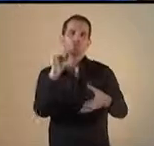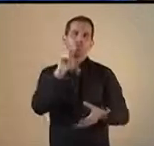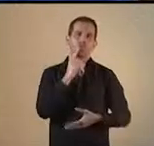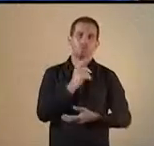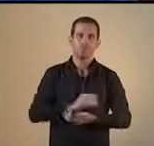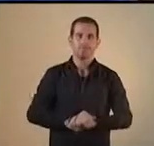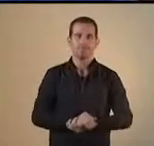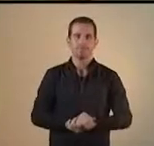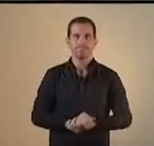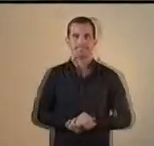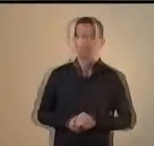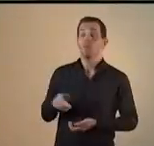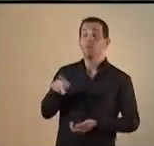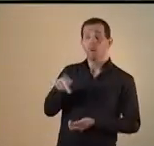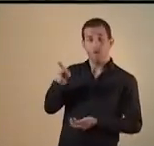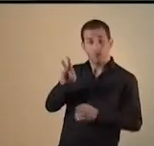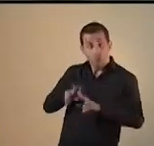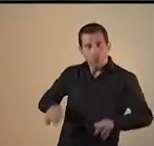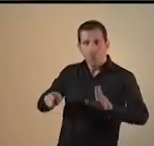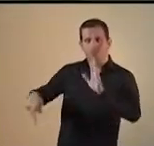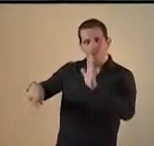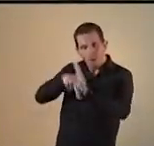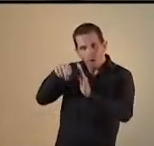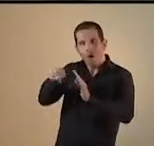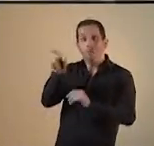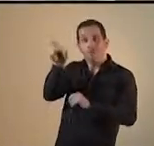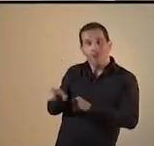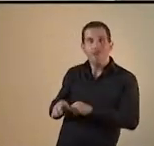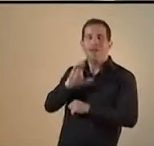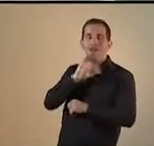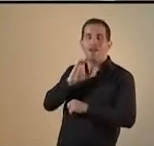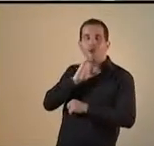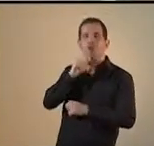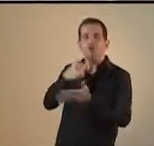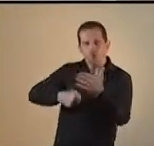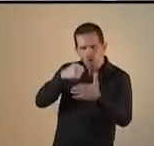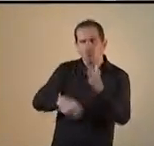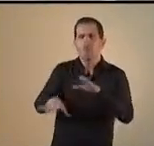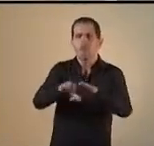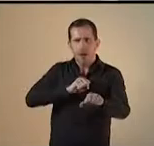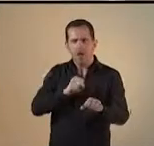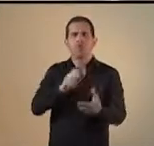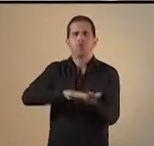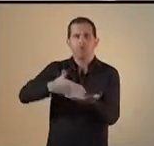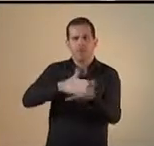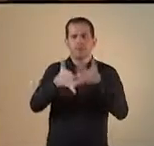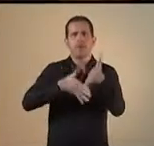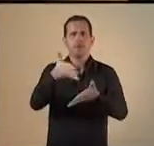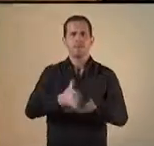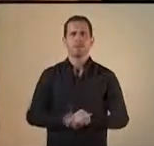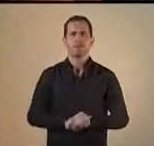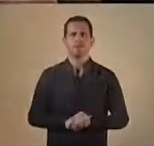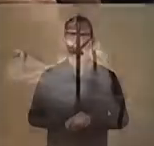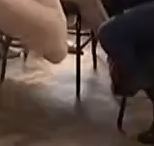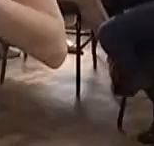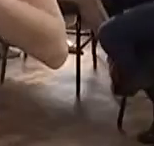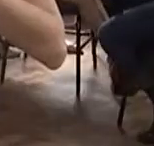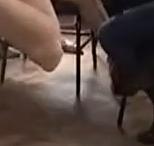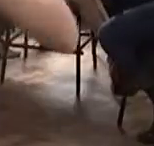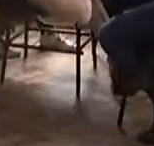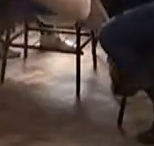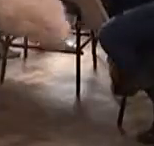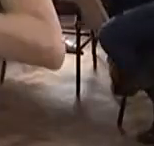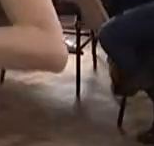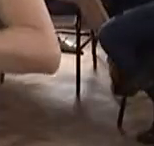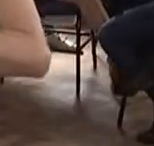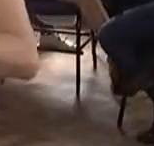a comunidade surda. Professora da UFSC, Carolina luta pela valorização dos intérpretes de Libras. Nós surdos